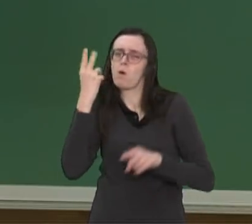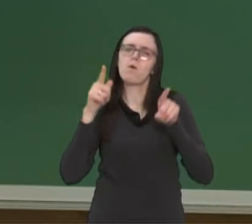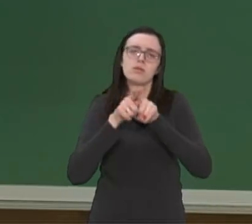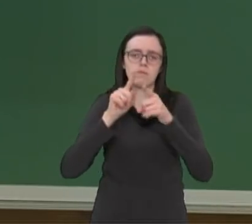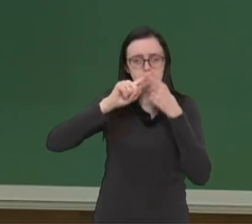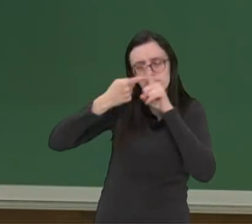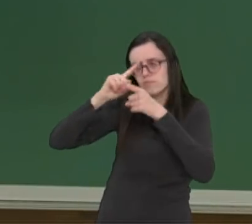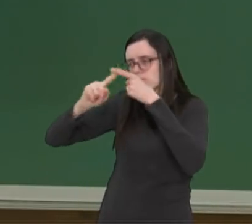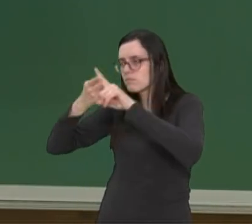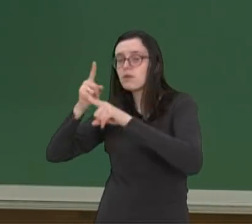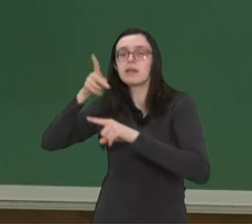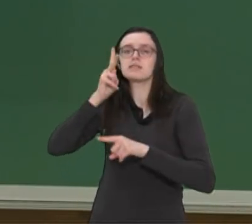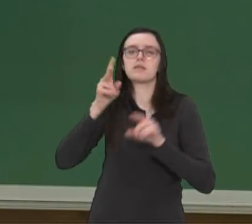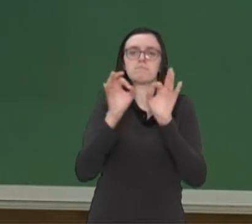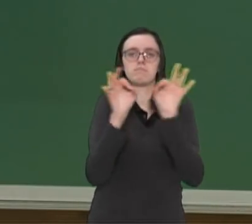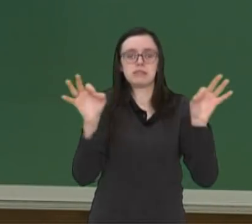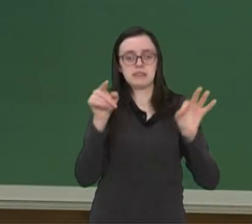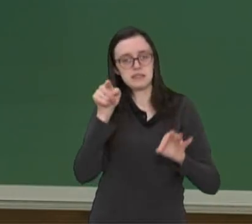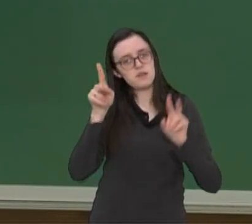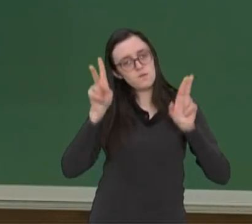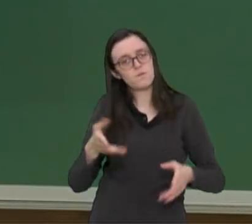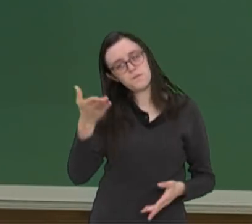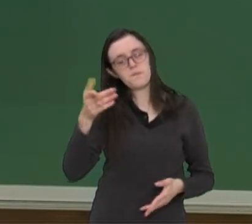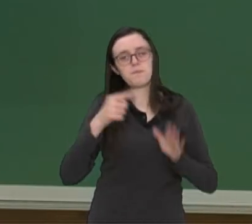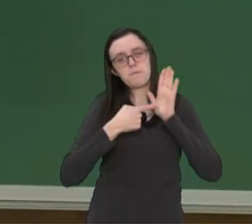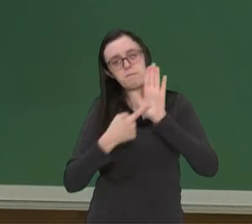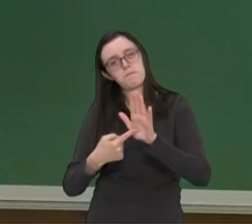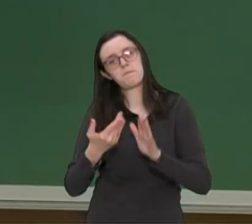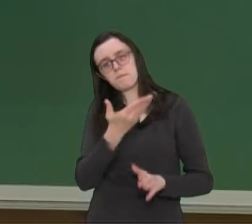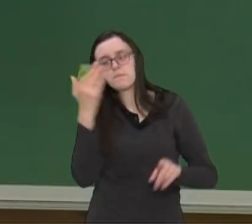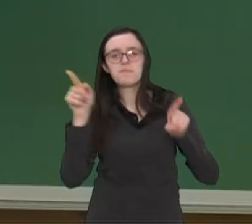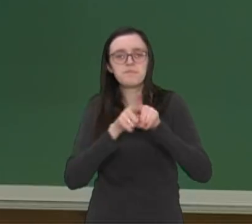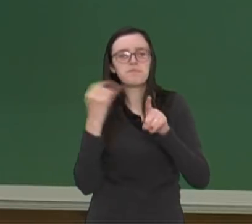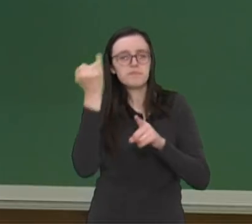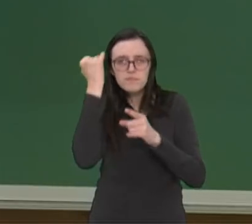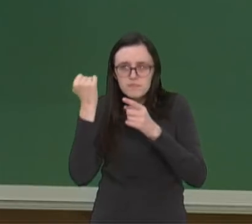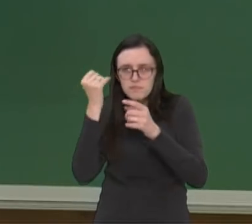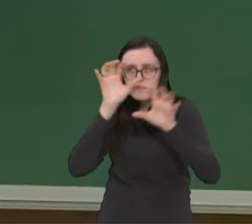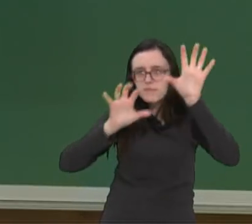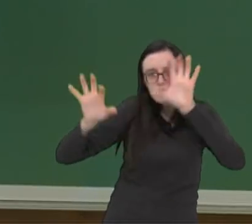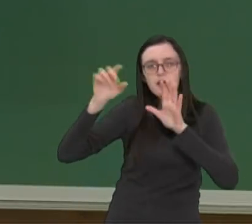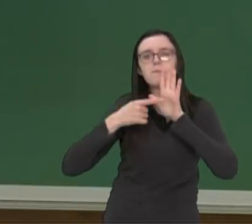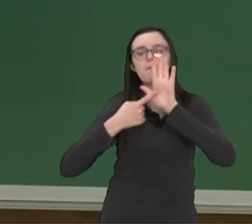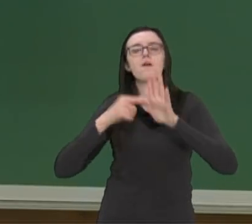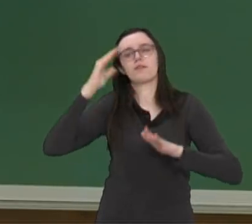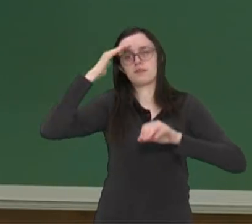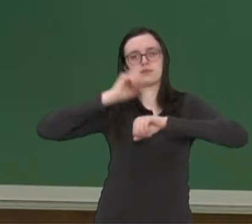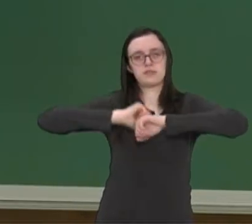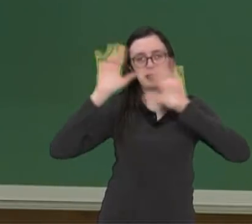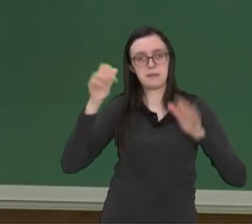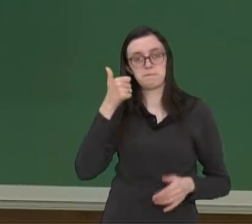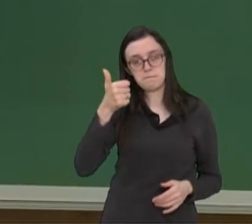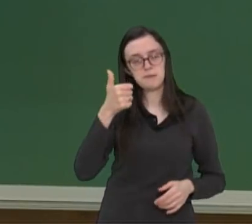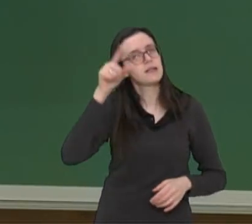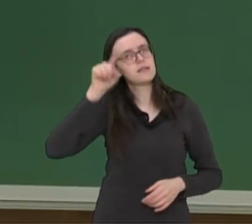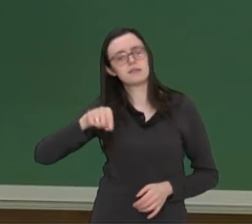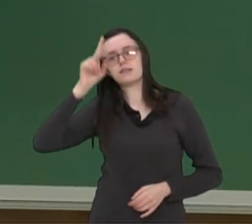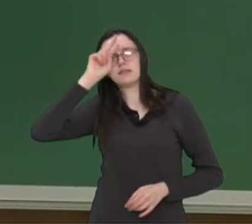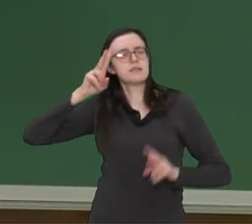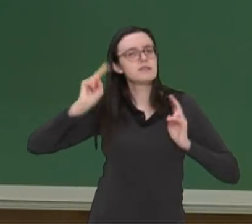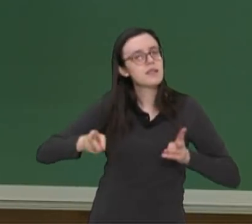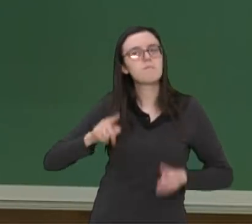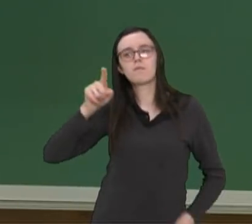de recombinantes, né, vai ser igual à distância, tá? Então, tá aqui mostrando para vocês, inclusive, o desenho, o esquema, para vocês entenderem, tá? Então, lembra